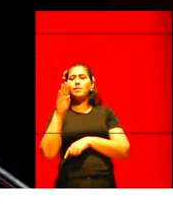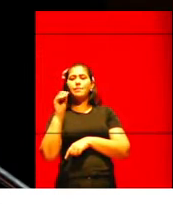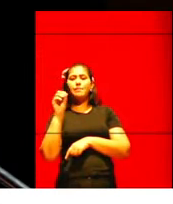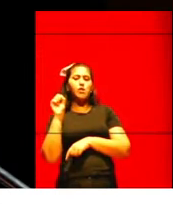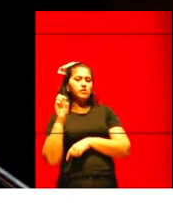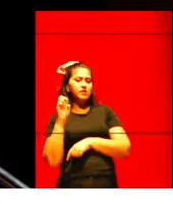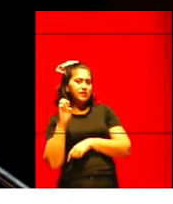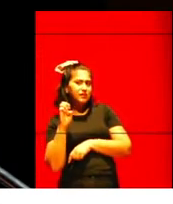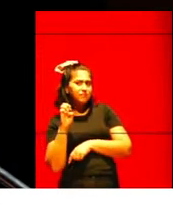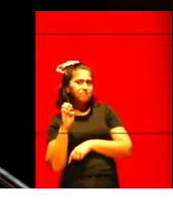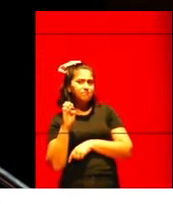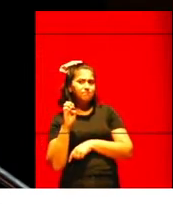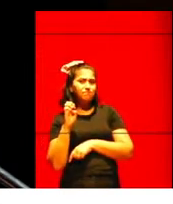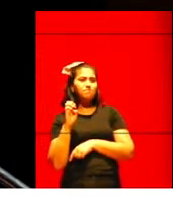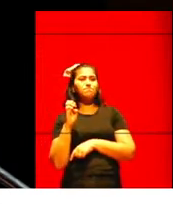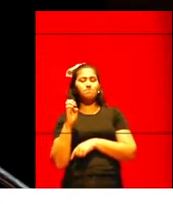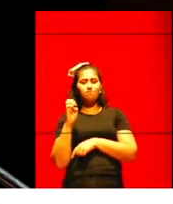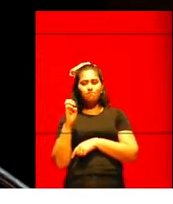Aonde?